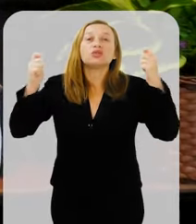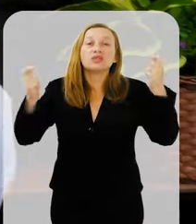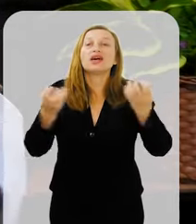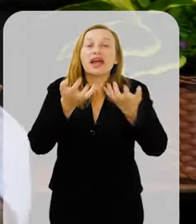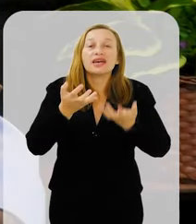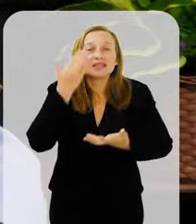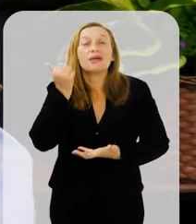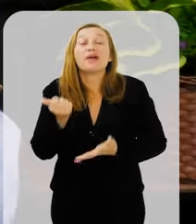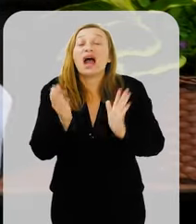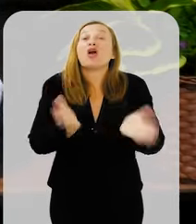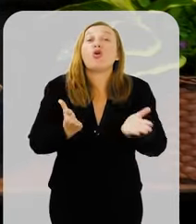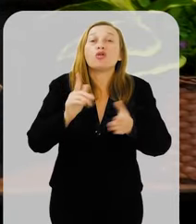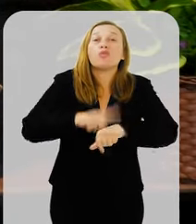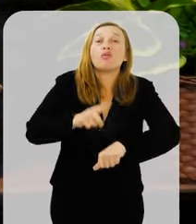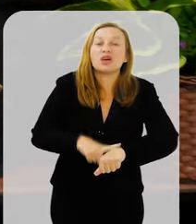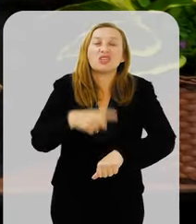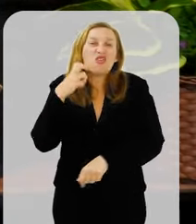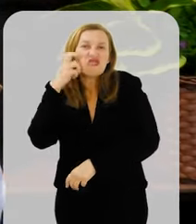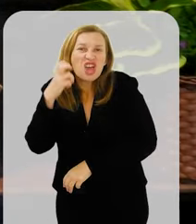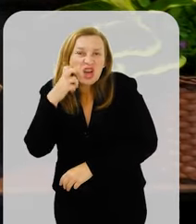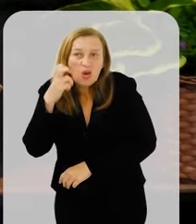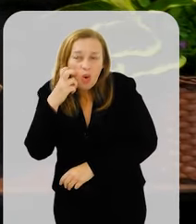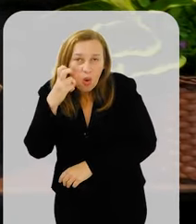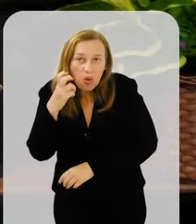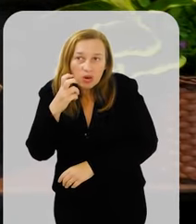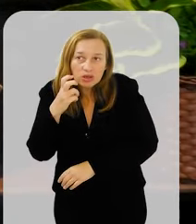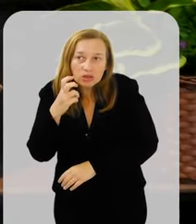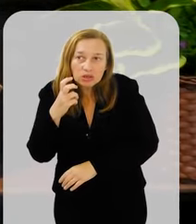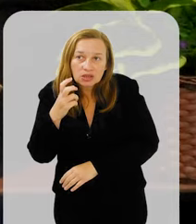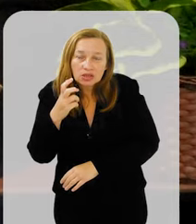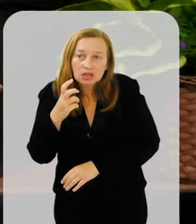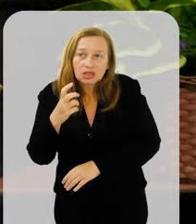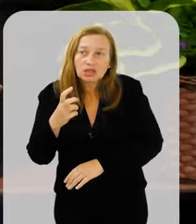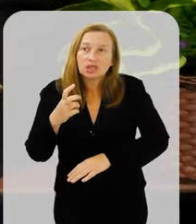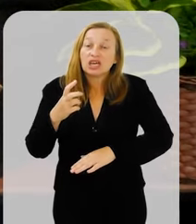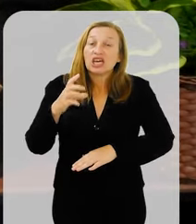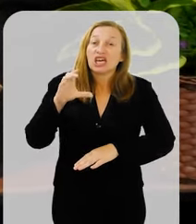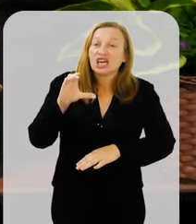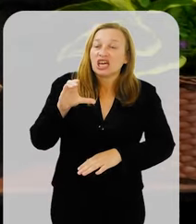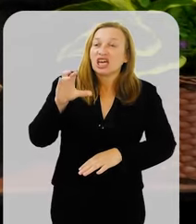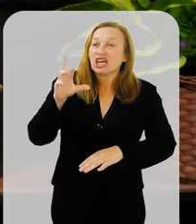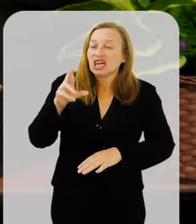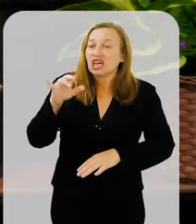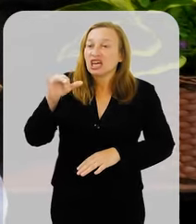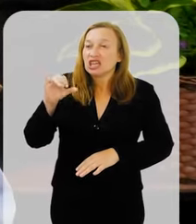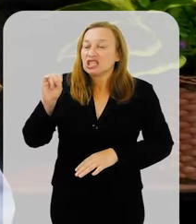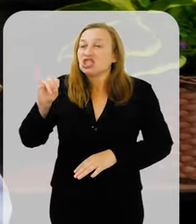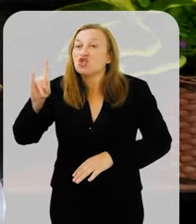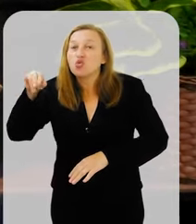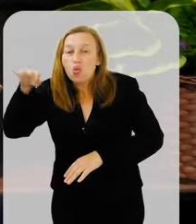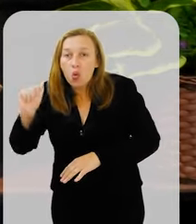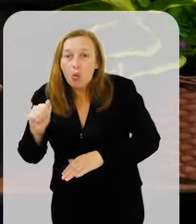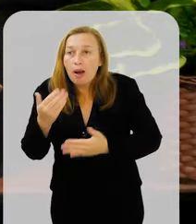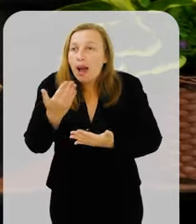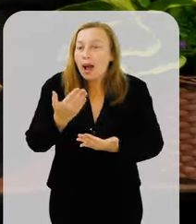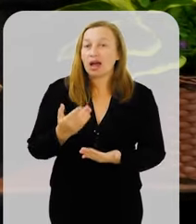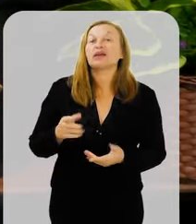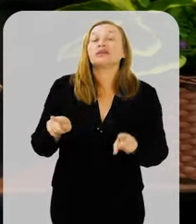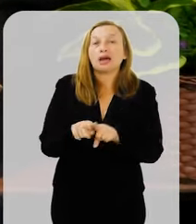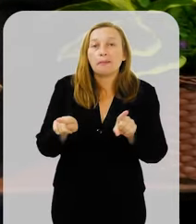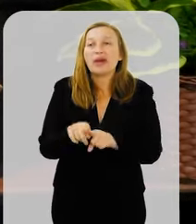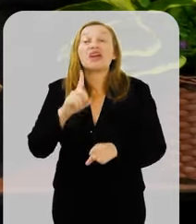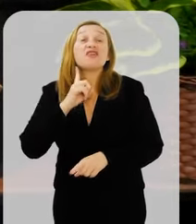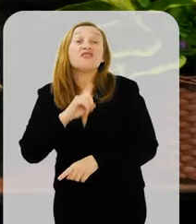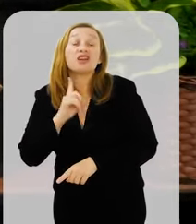Vasco quer saber de agora. Do momento. Vergonha quando caiu de 4 para o Criciúma em São Januário. Vexatório quando perdeu de 6